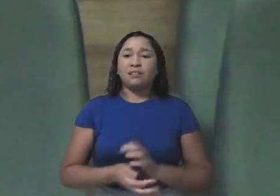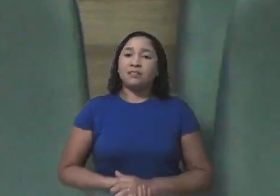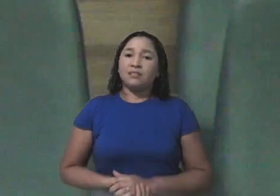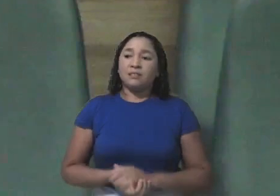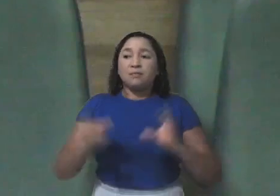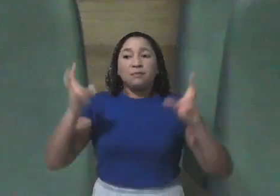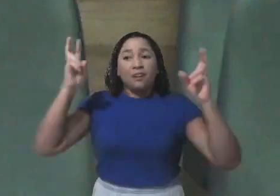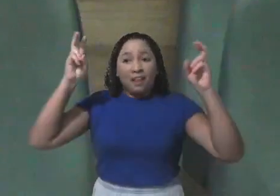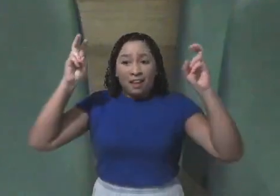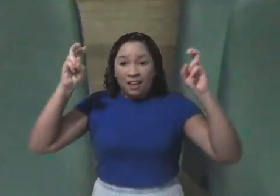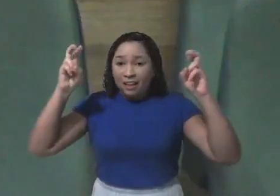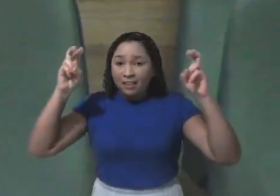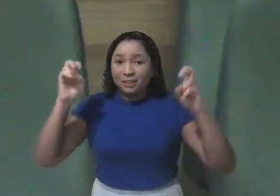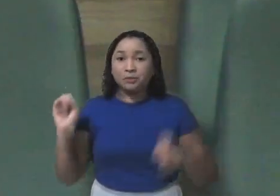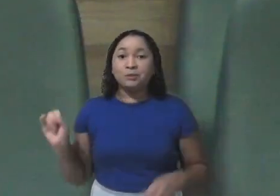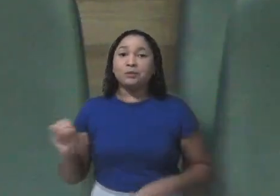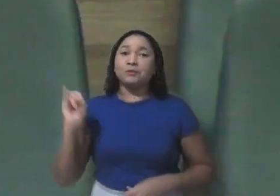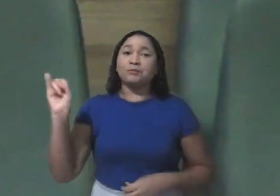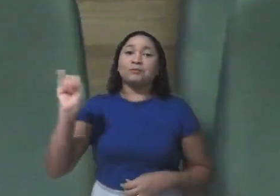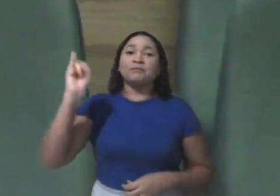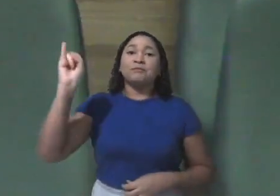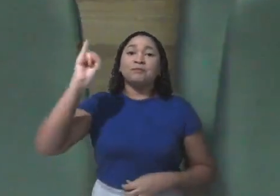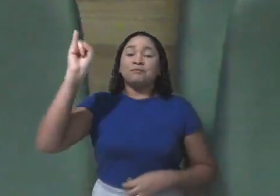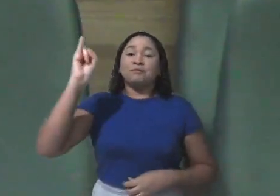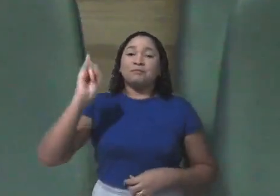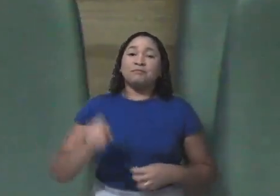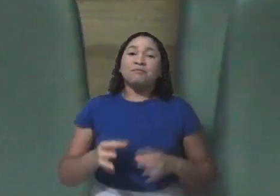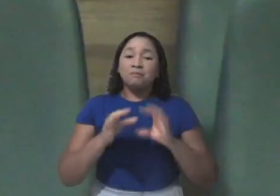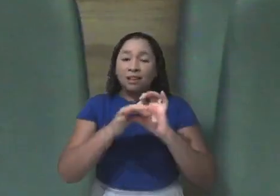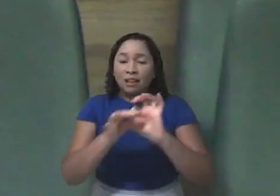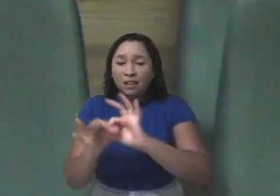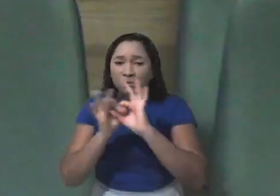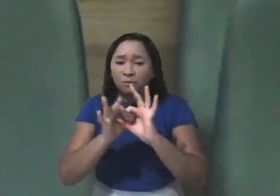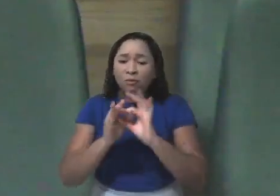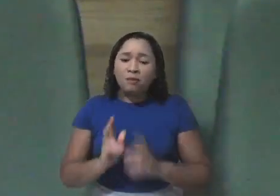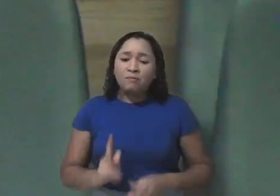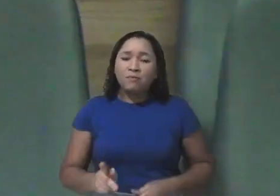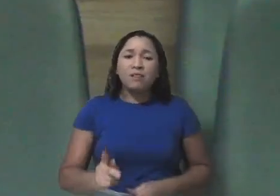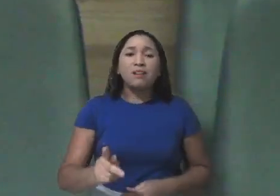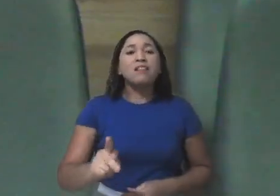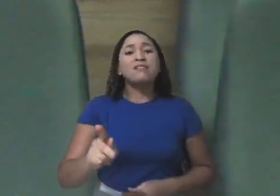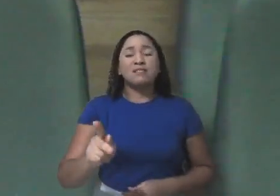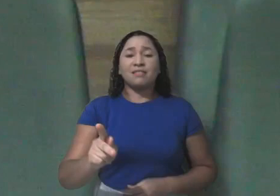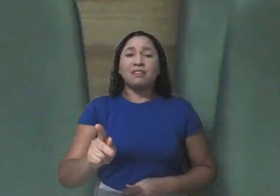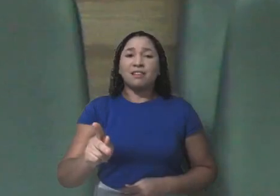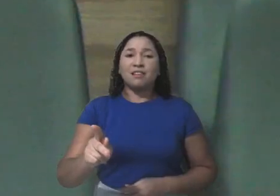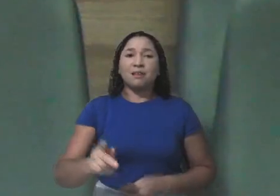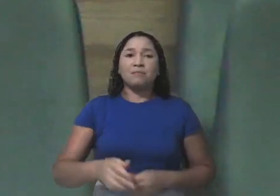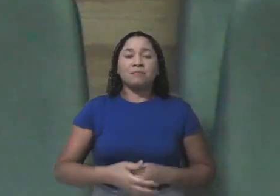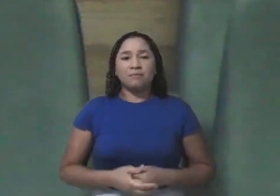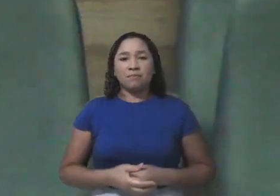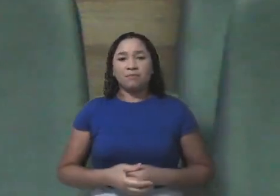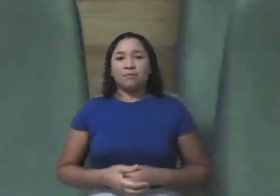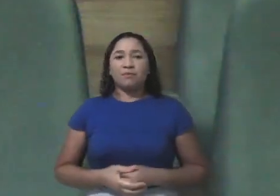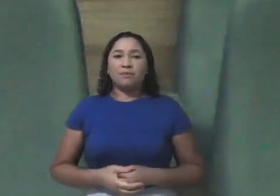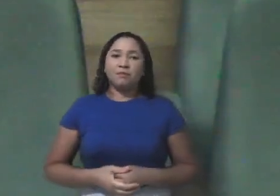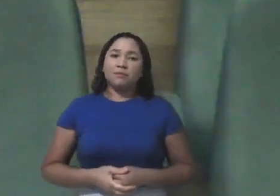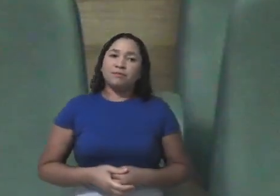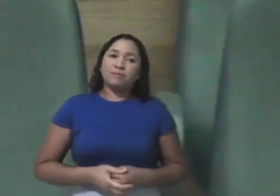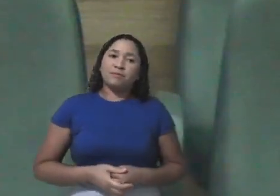assuntos específicos, elas estão interligadas. Uma matéria não é isolada da outra. Por